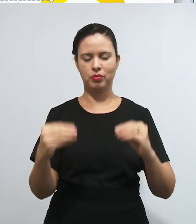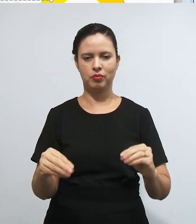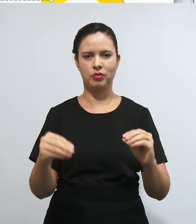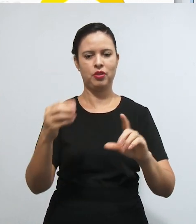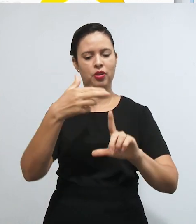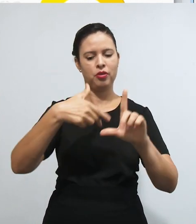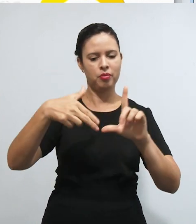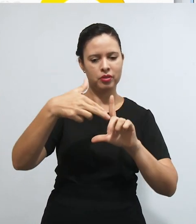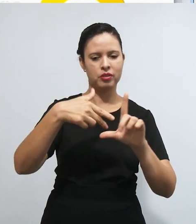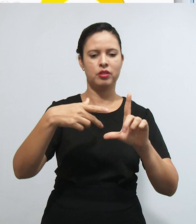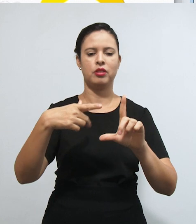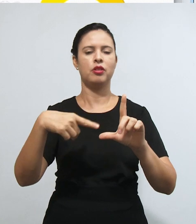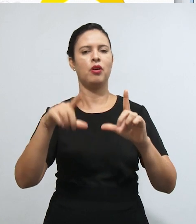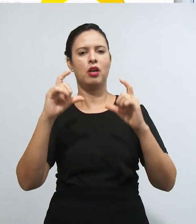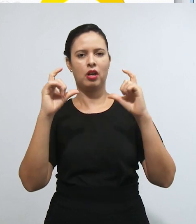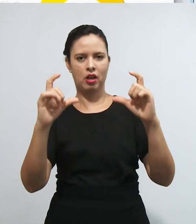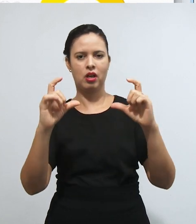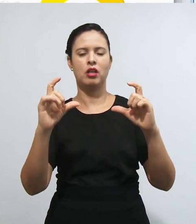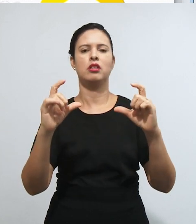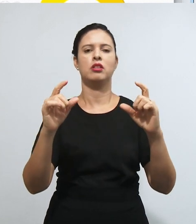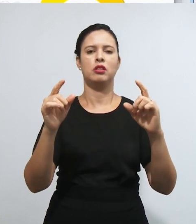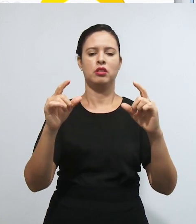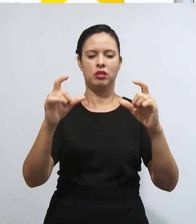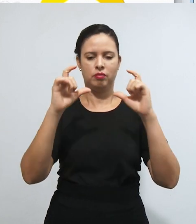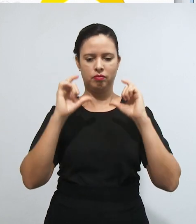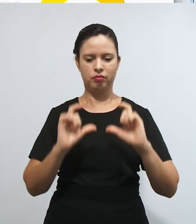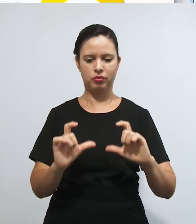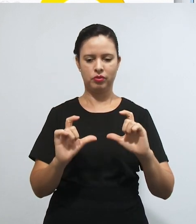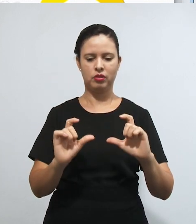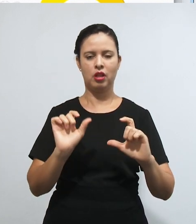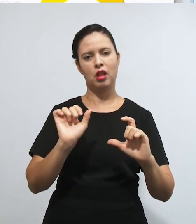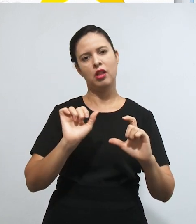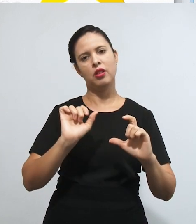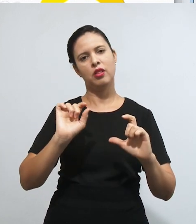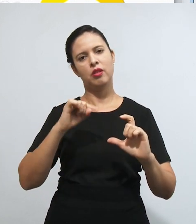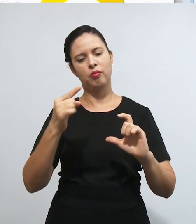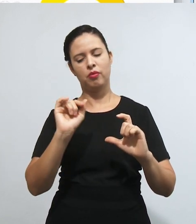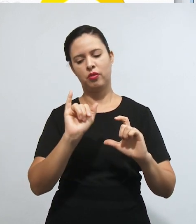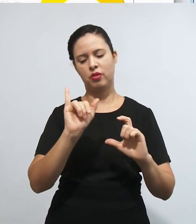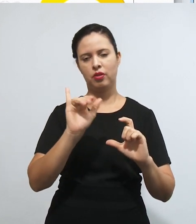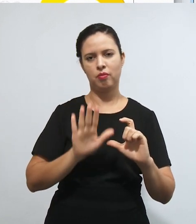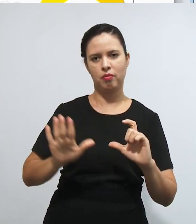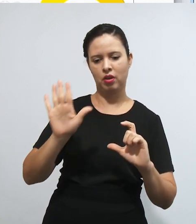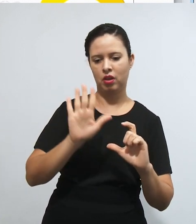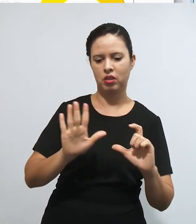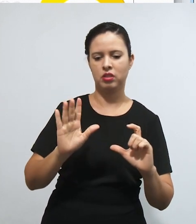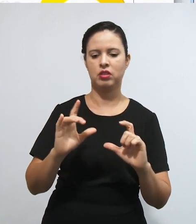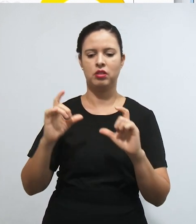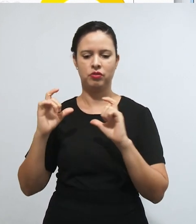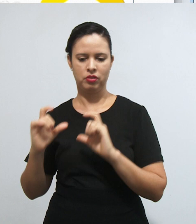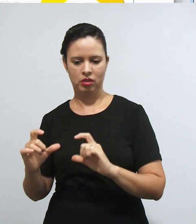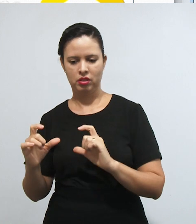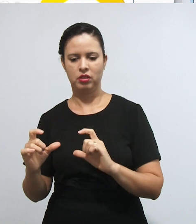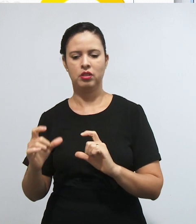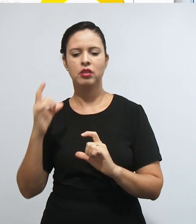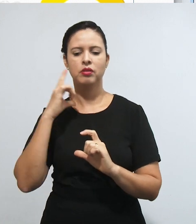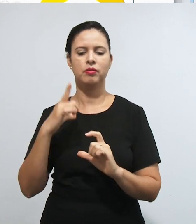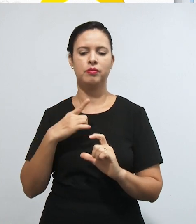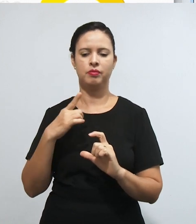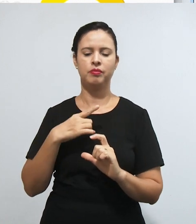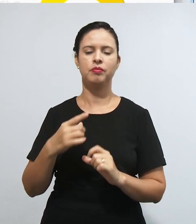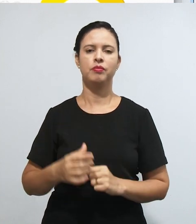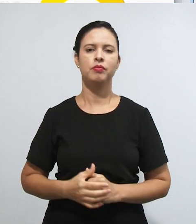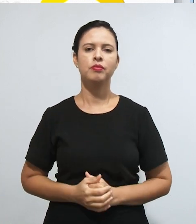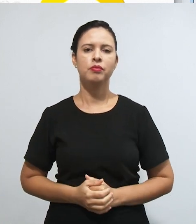caixa, depois essa elipse, depois essa outra, depois essa aqui, essa imagem e depois